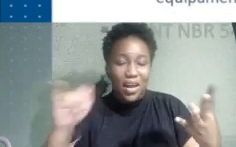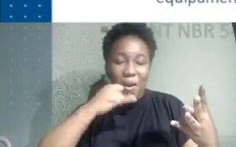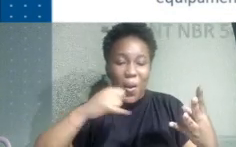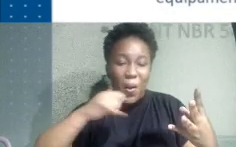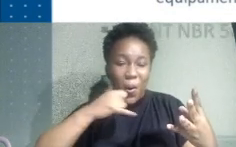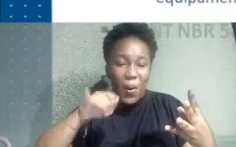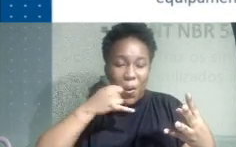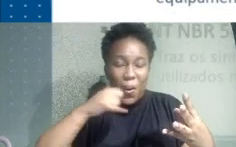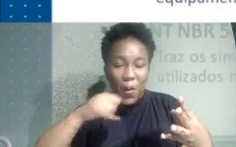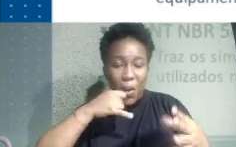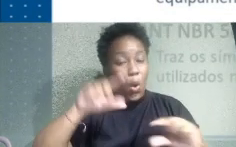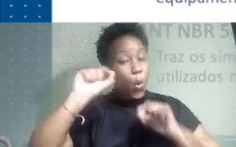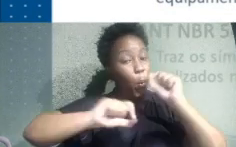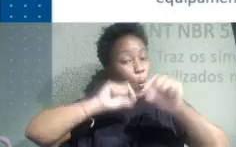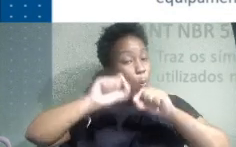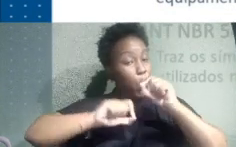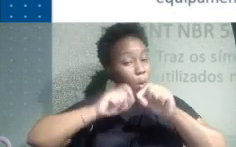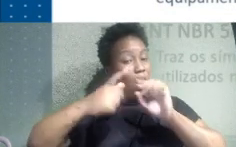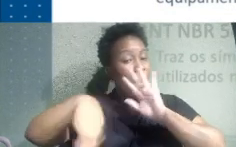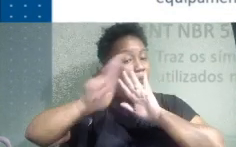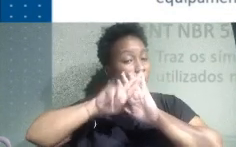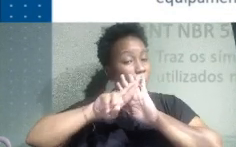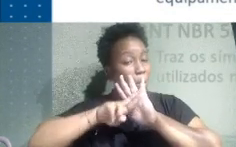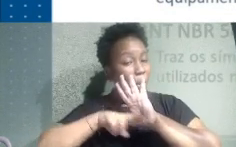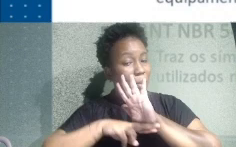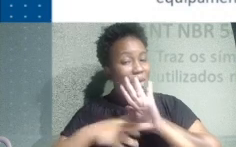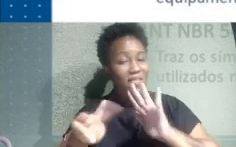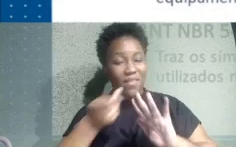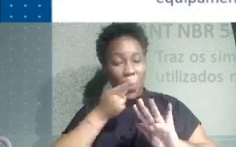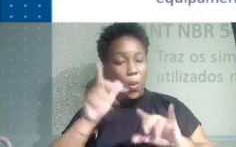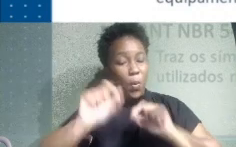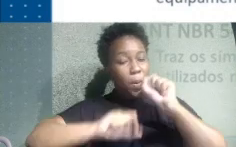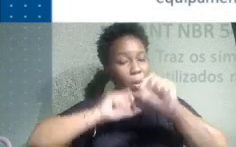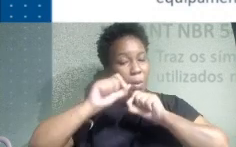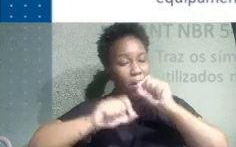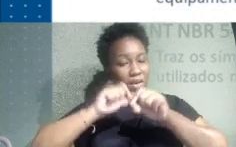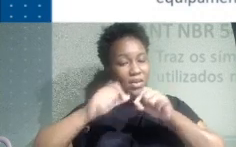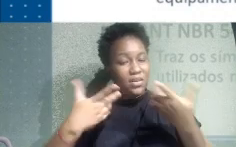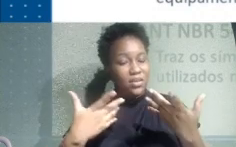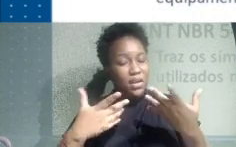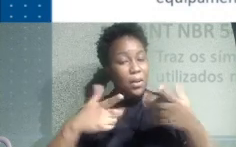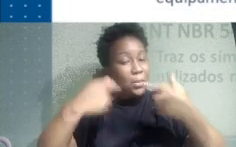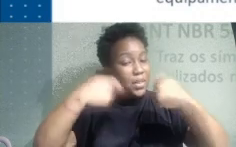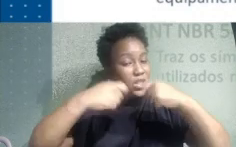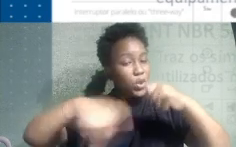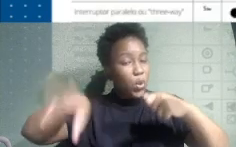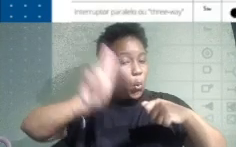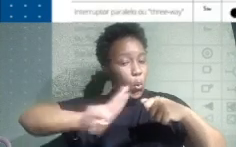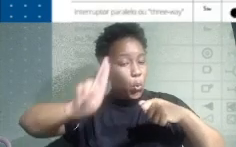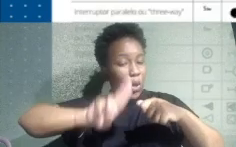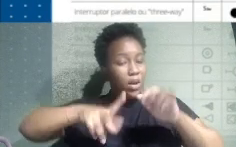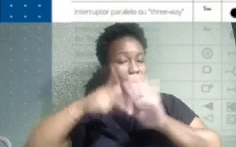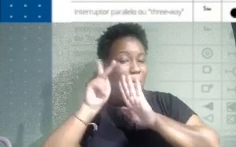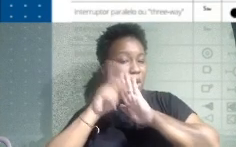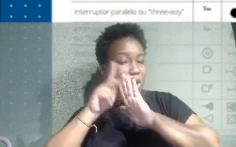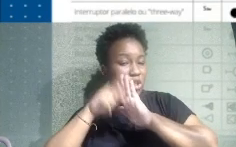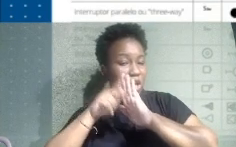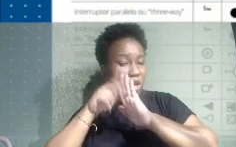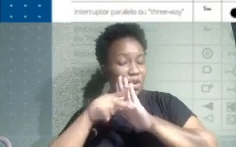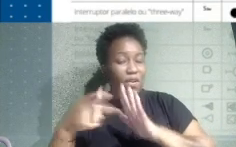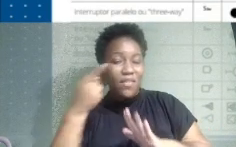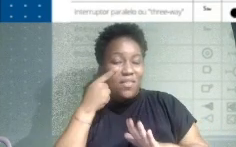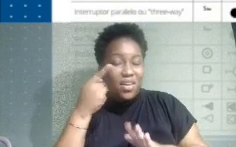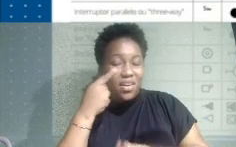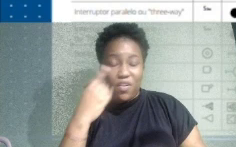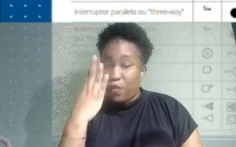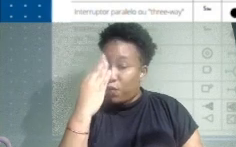O que a norma nos diz? Ela vai trazer os símbolos gráficos apropriados que devem ser utilizados nos projetos elétricos. Dá uma olhadinha aqui, ó. Olha